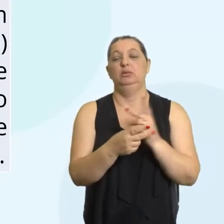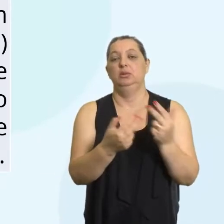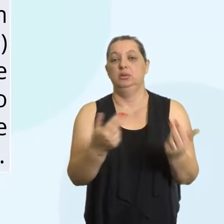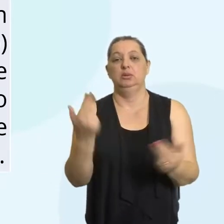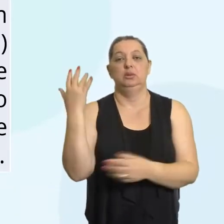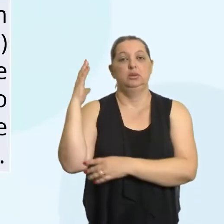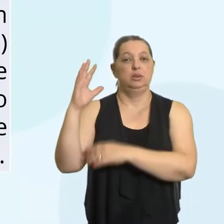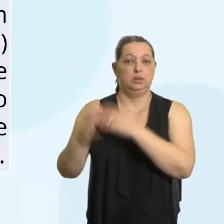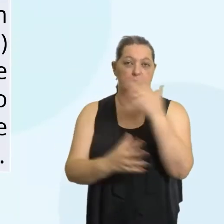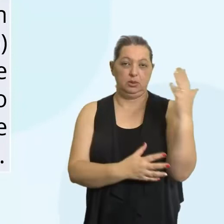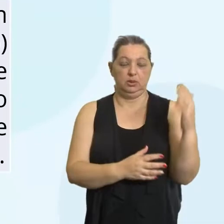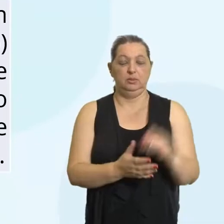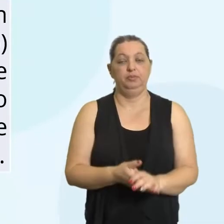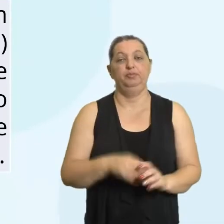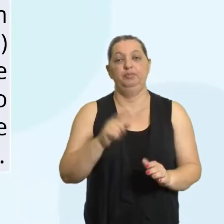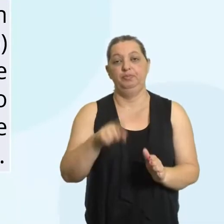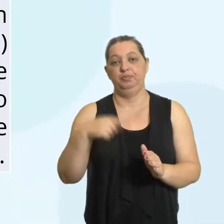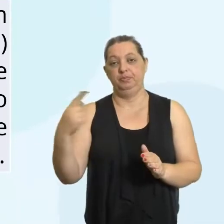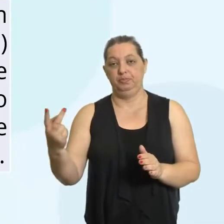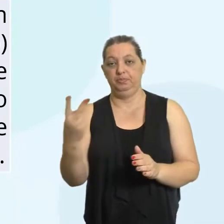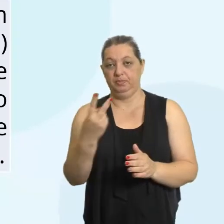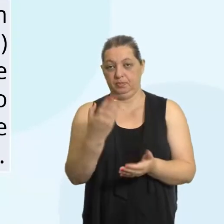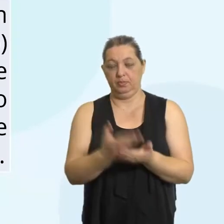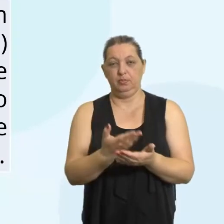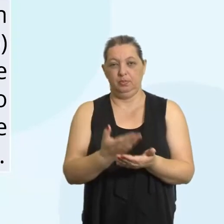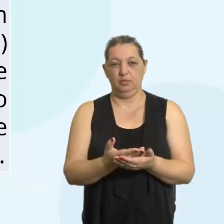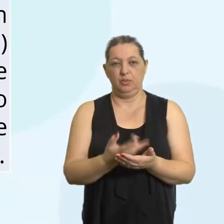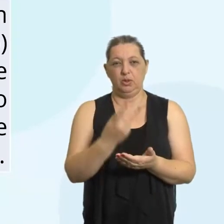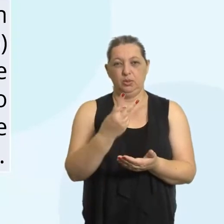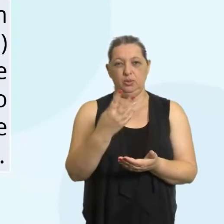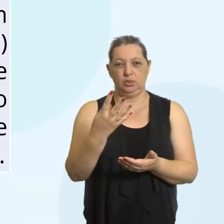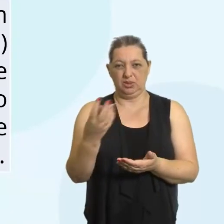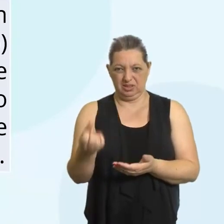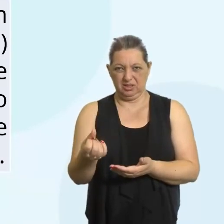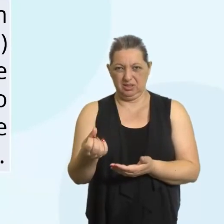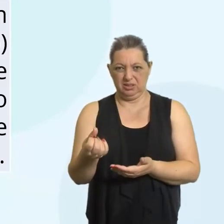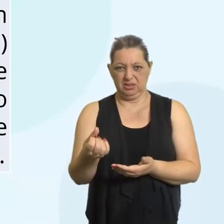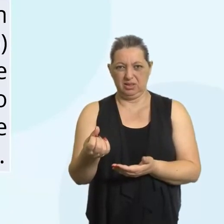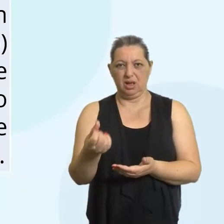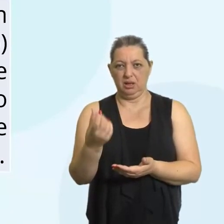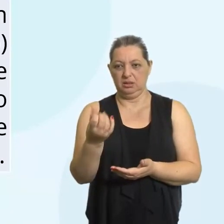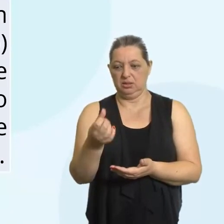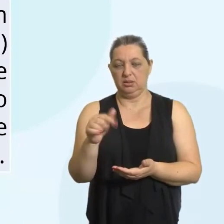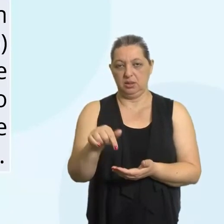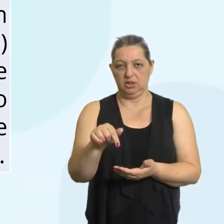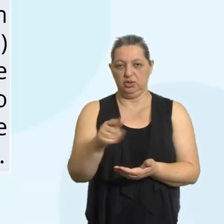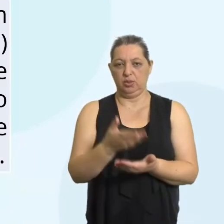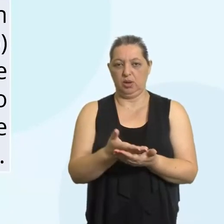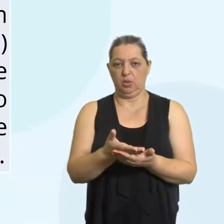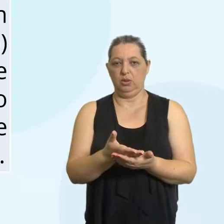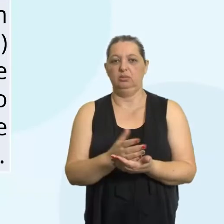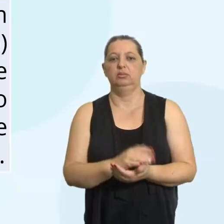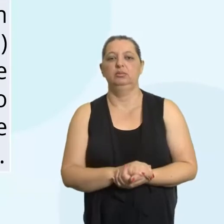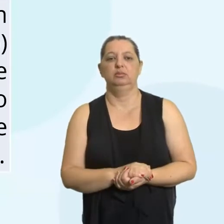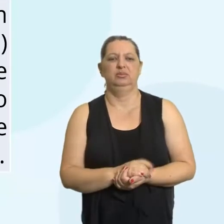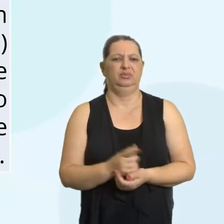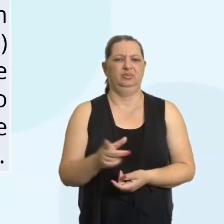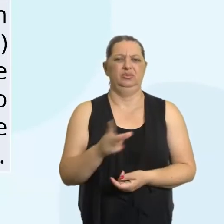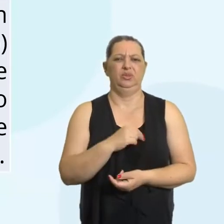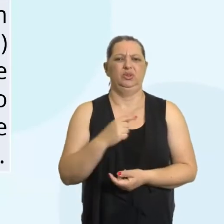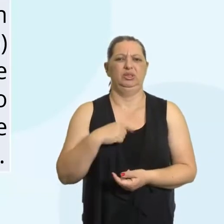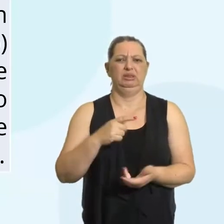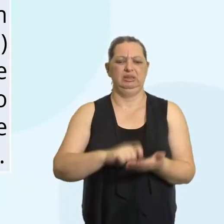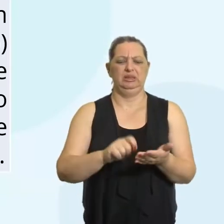as próximas duas aulas 246 Essa é a sexta EA sétima aula gente eu escrevi